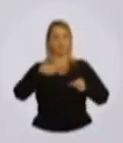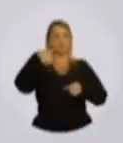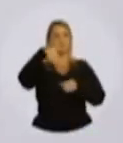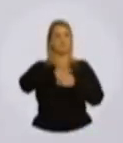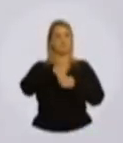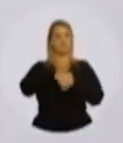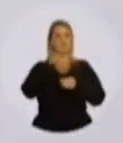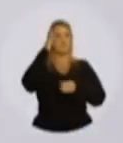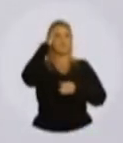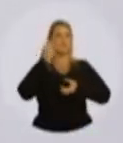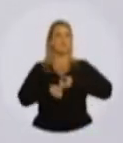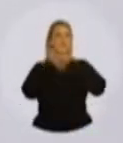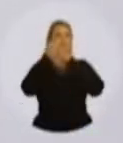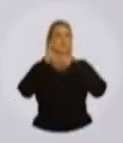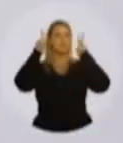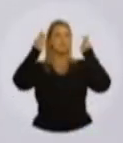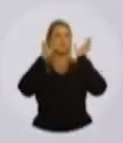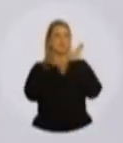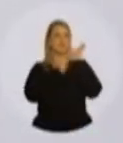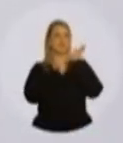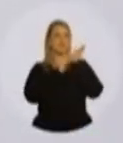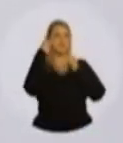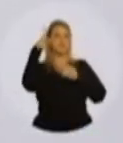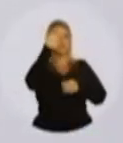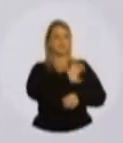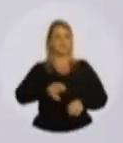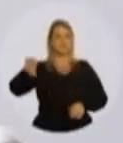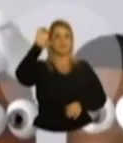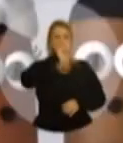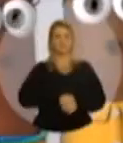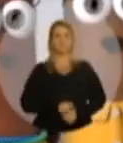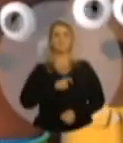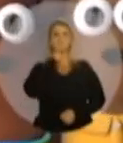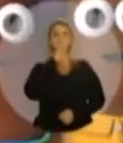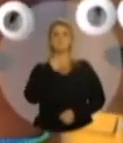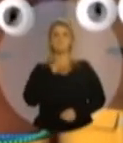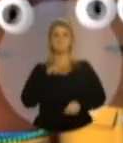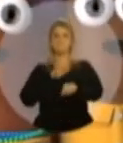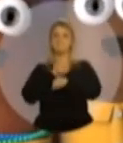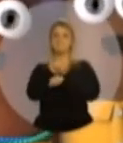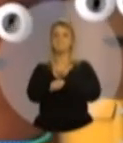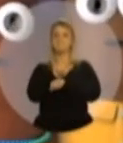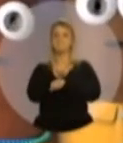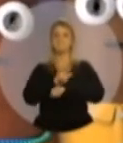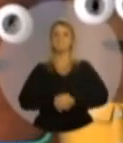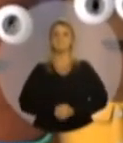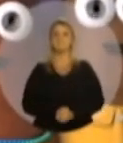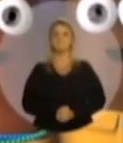Justiça Eleitoral e se informe sobre a biometria no seu estado. Não pode faltar.